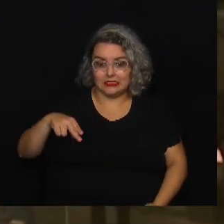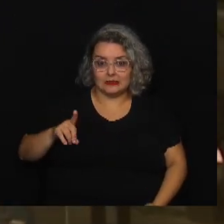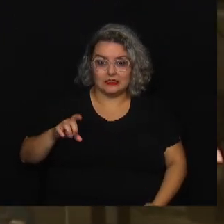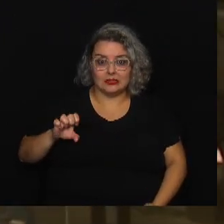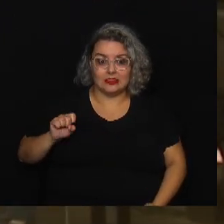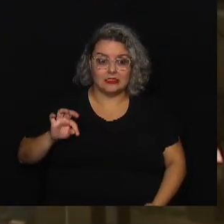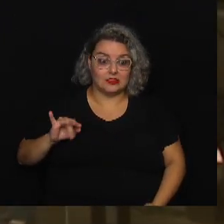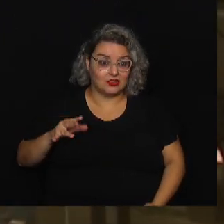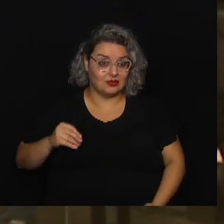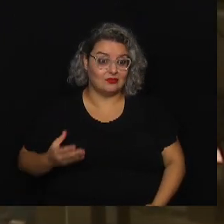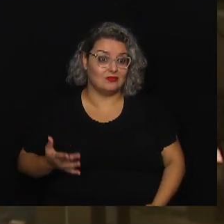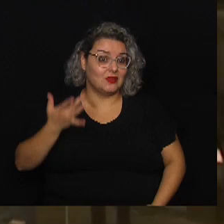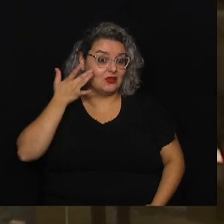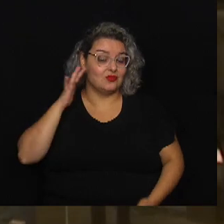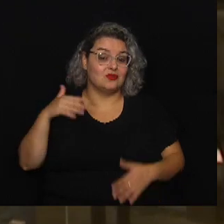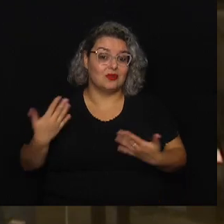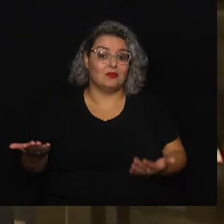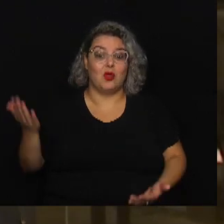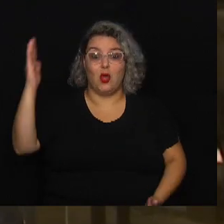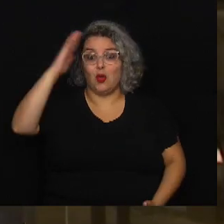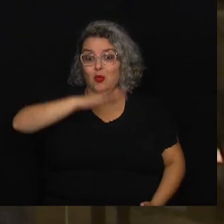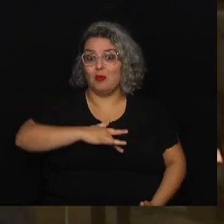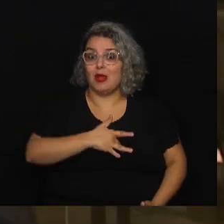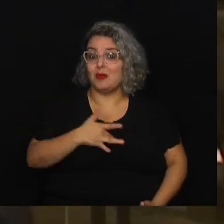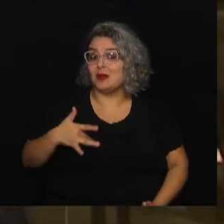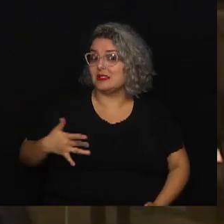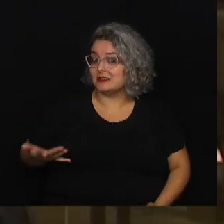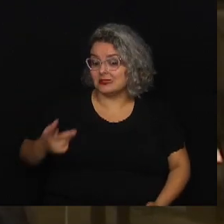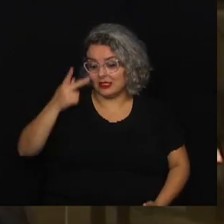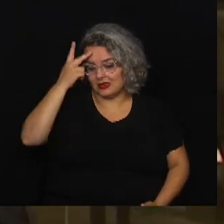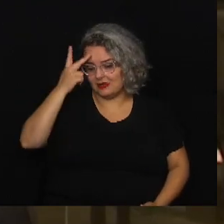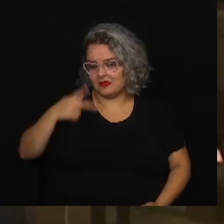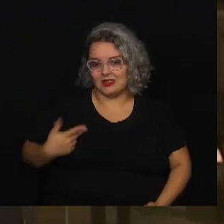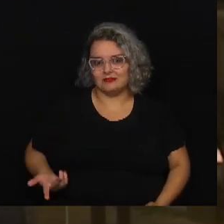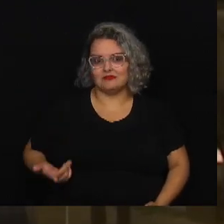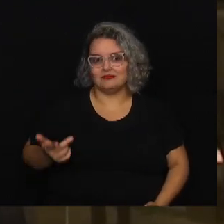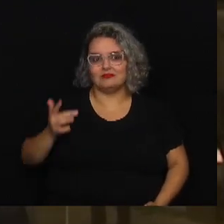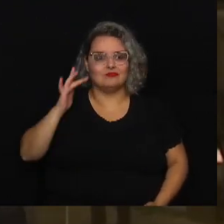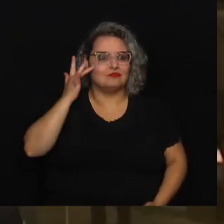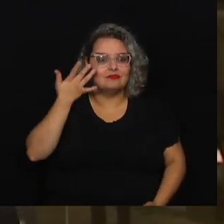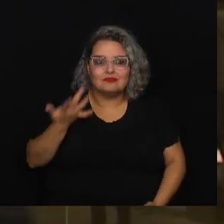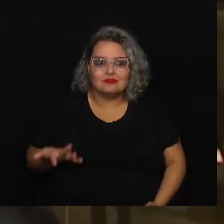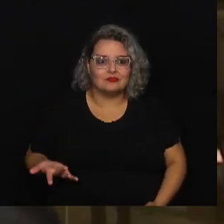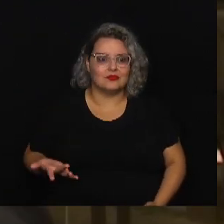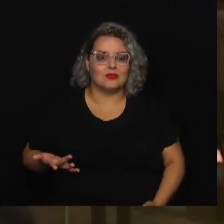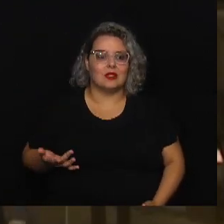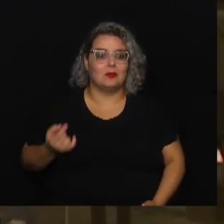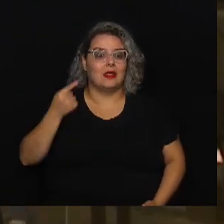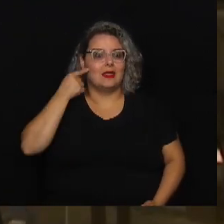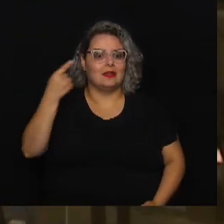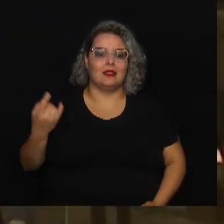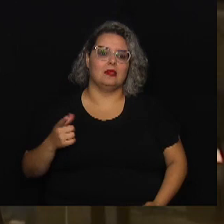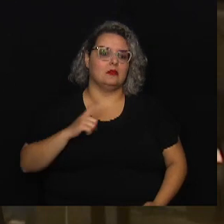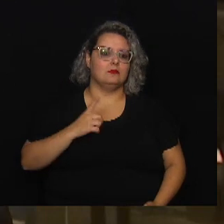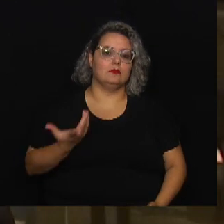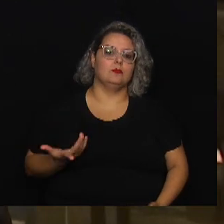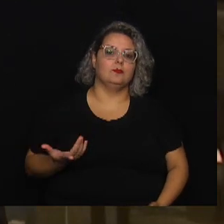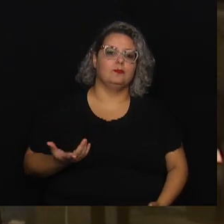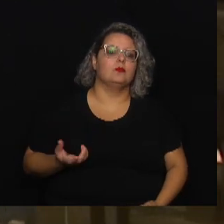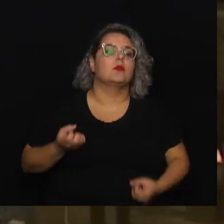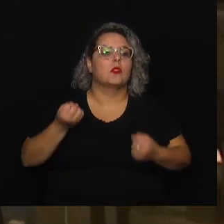que faz um mal à saúde dela sem tamanho. Então nós estamos propondo isso, que seja